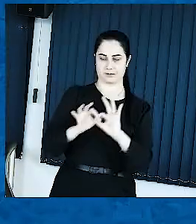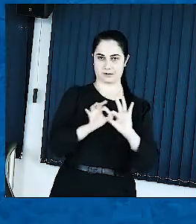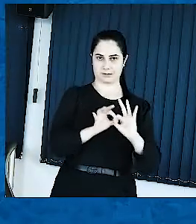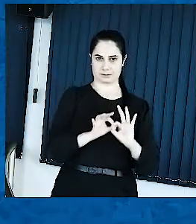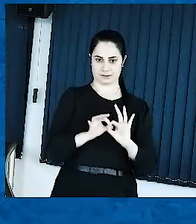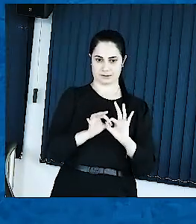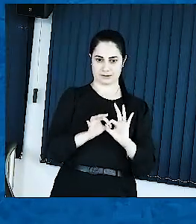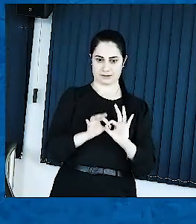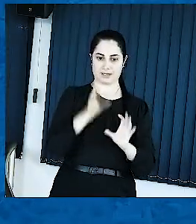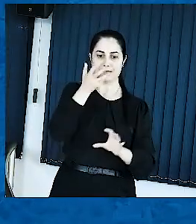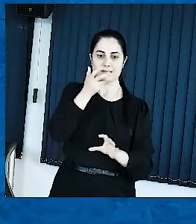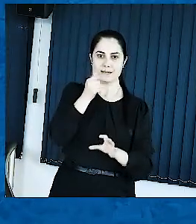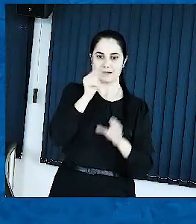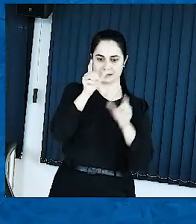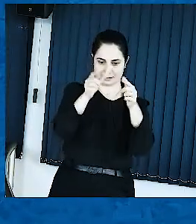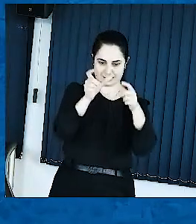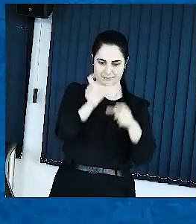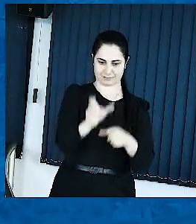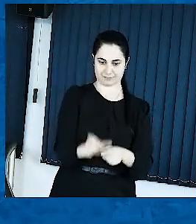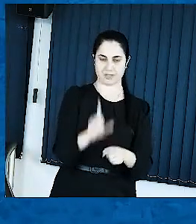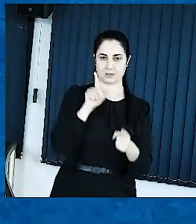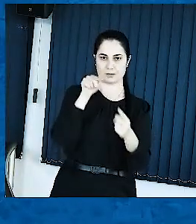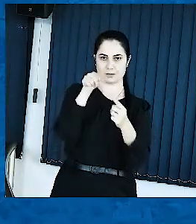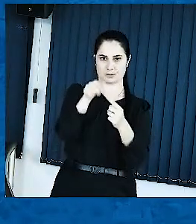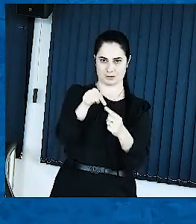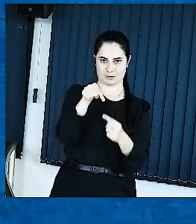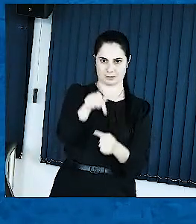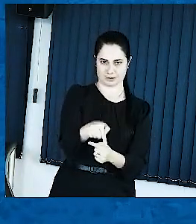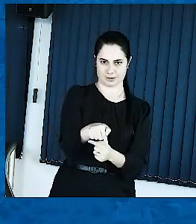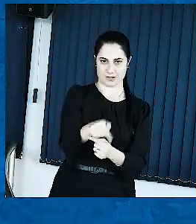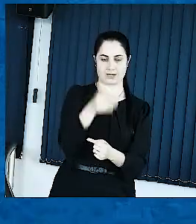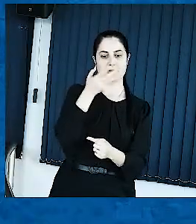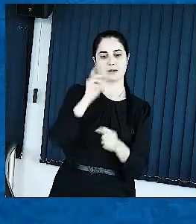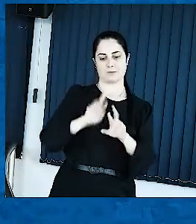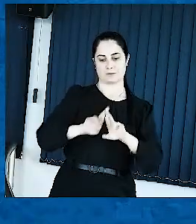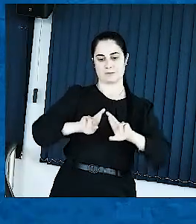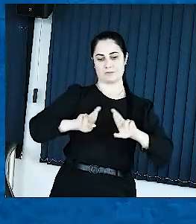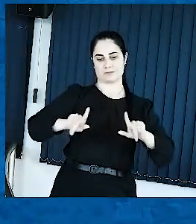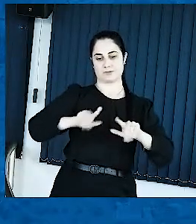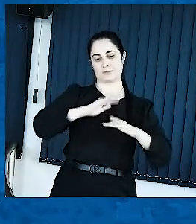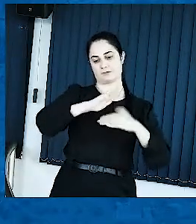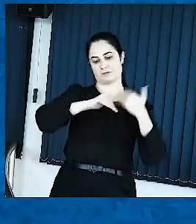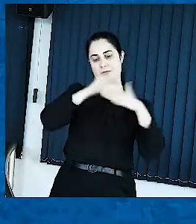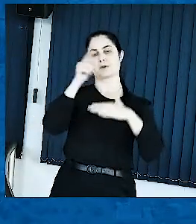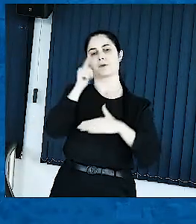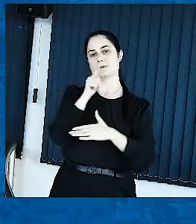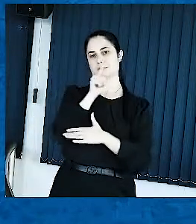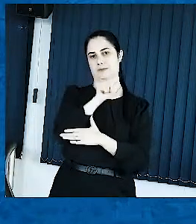em torno do diagnóstico, os resultados mudam radicalmente.